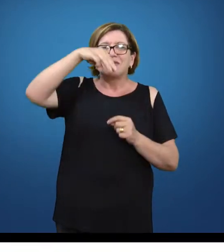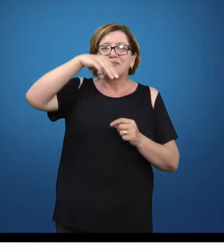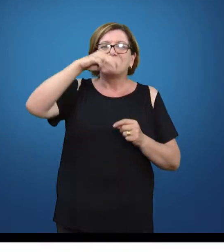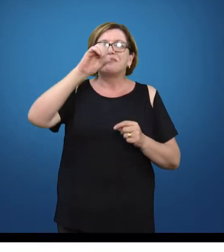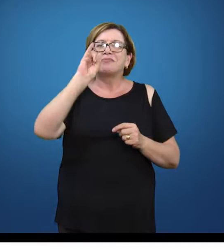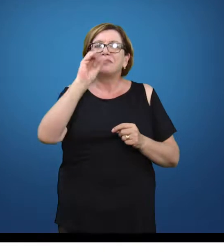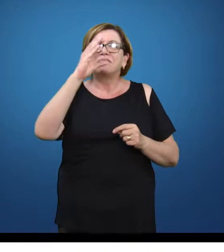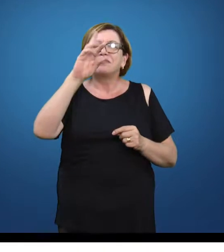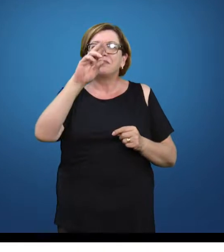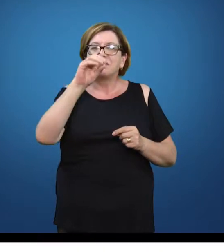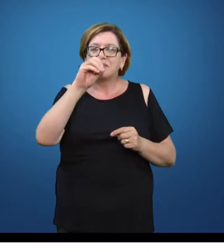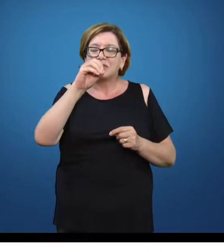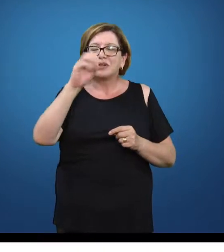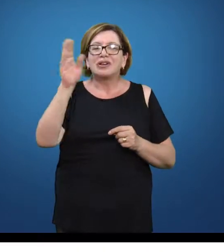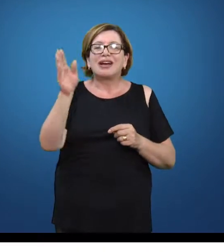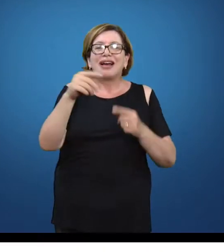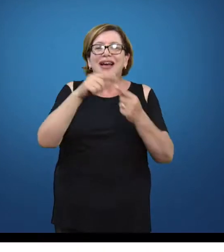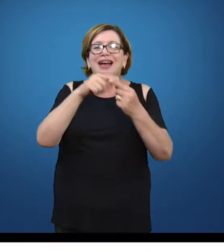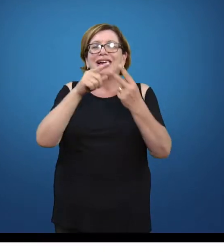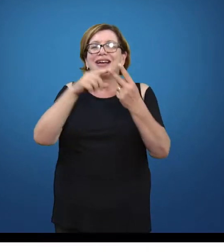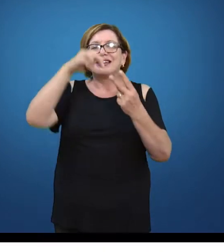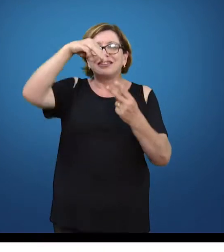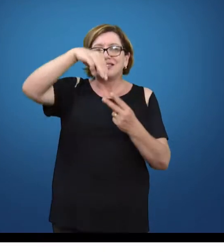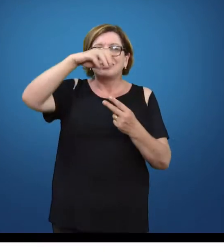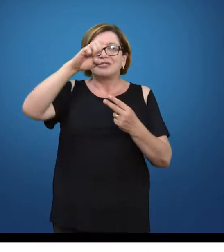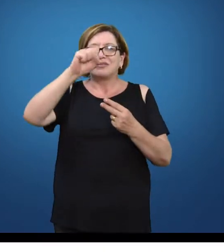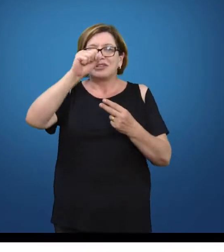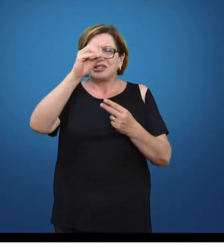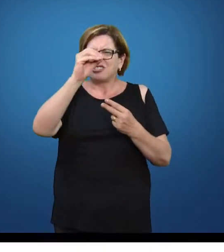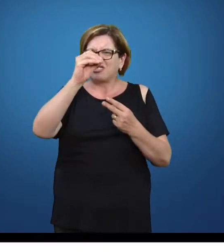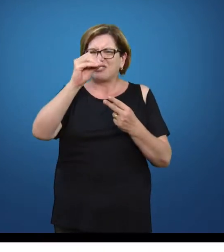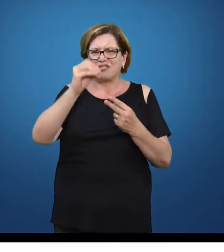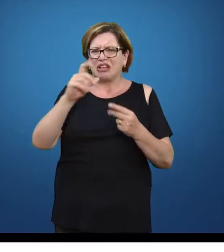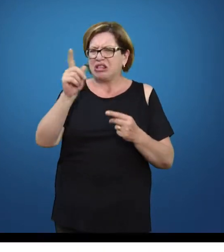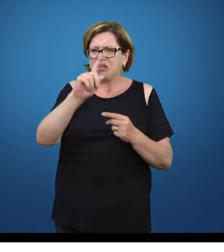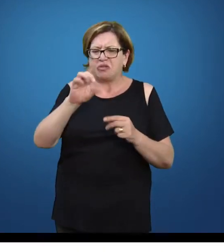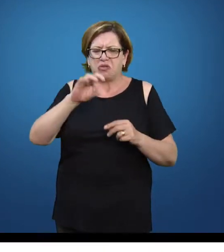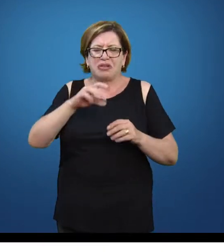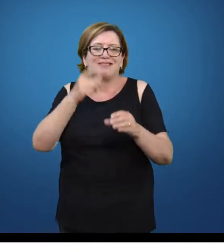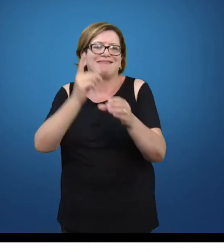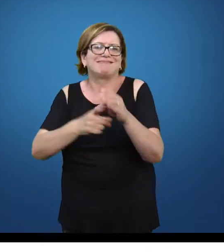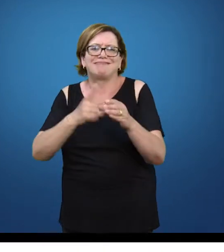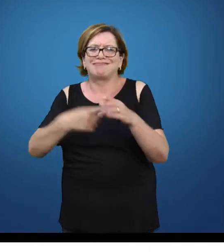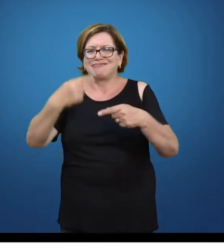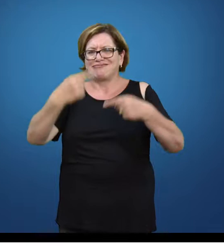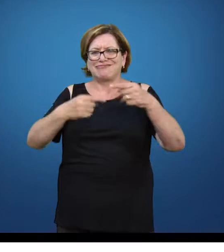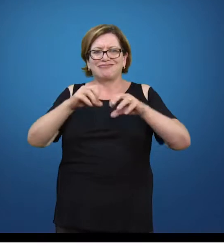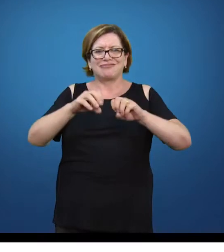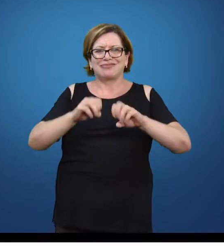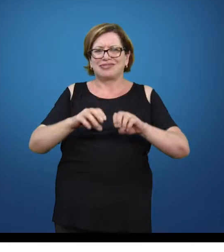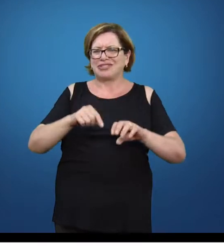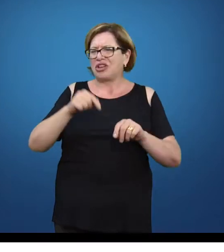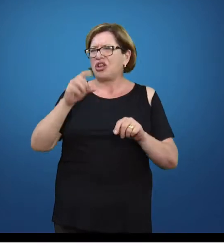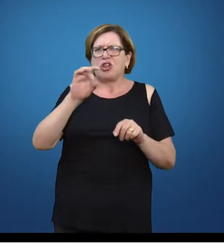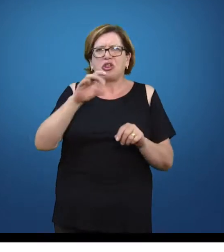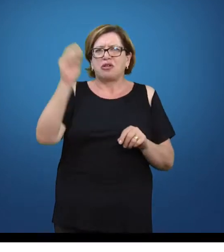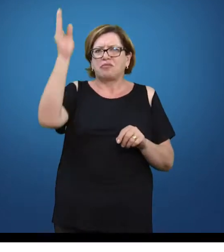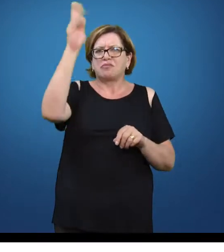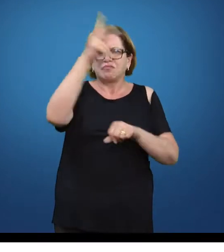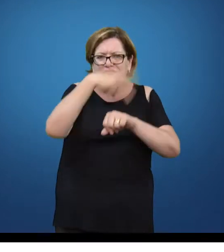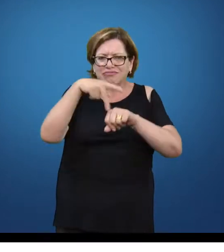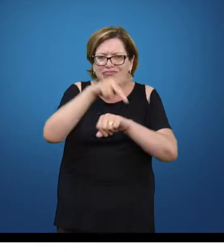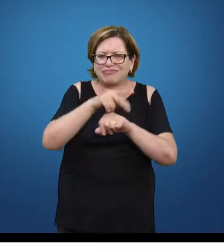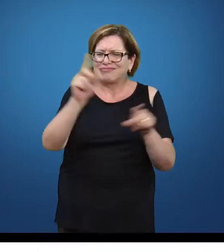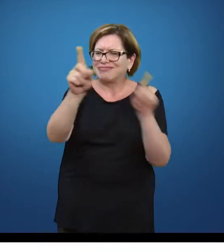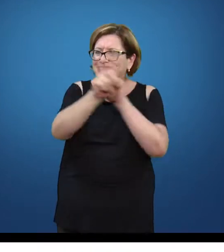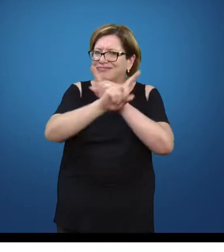então. Então, são políticas que estão atreladas não só em nível municipal, estadual e nacional, mas